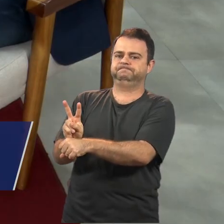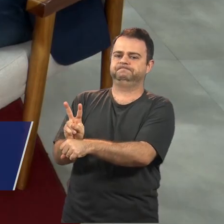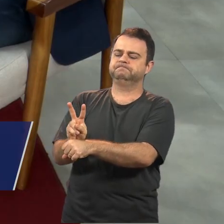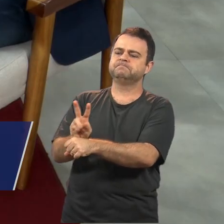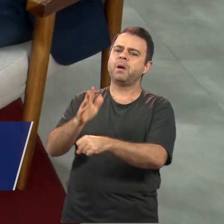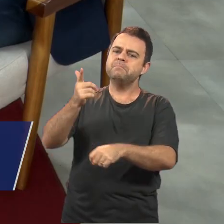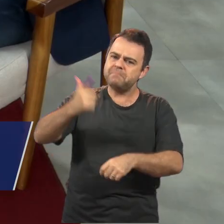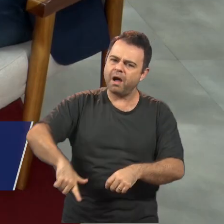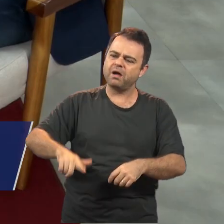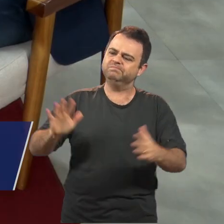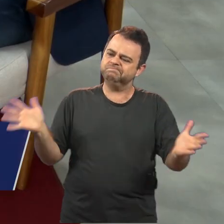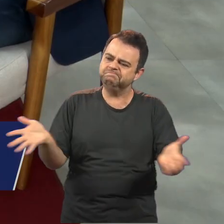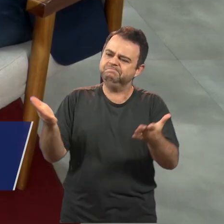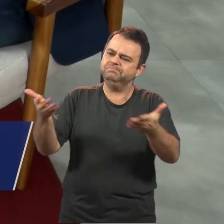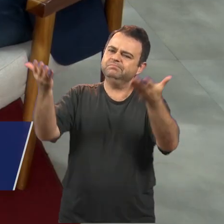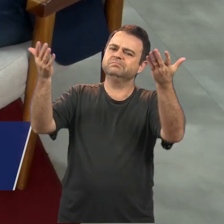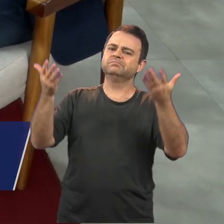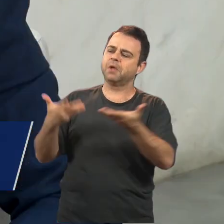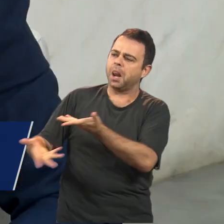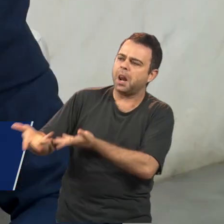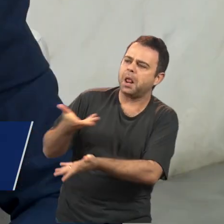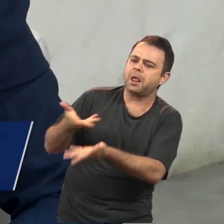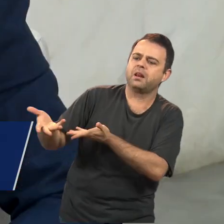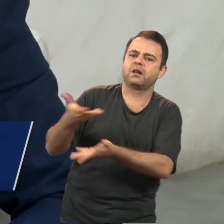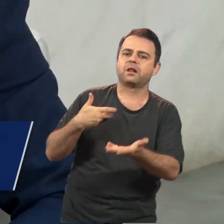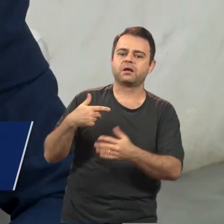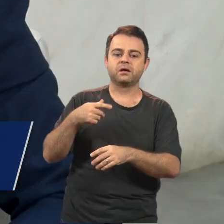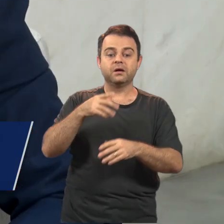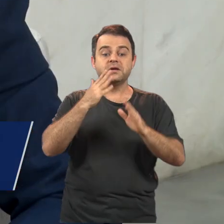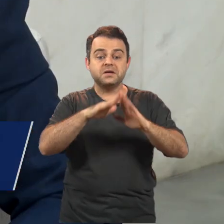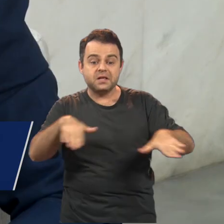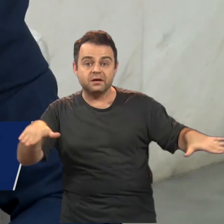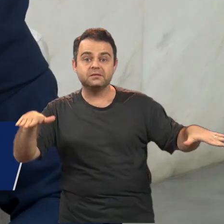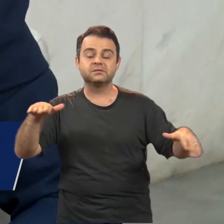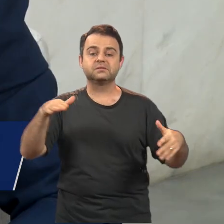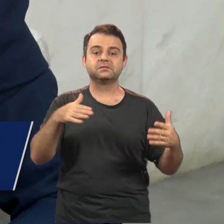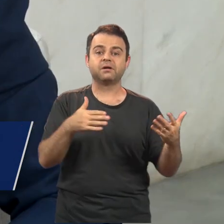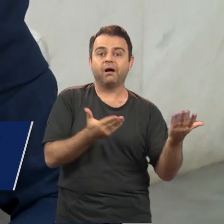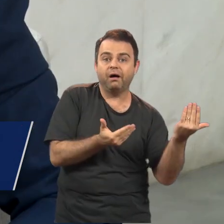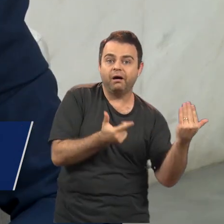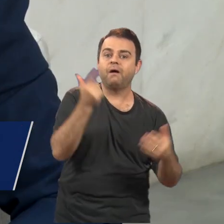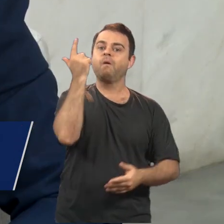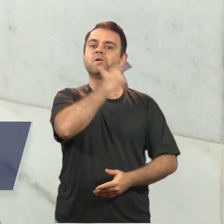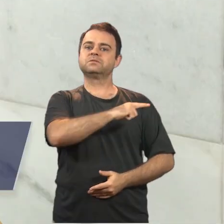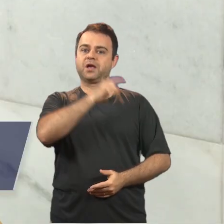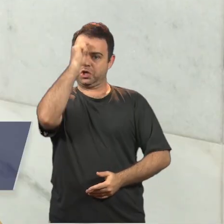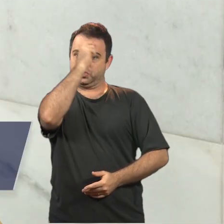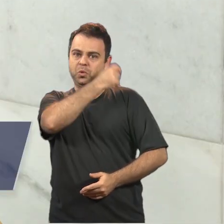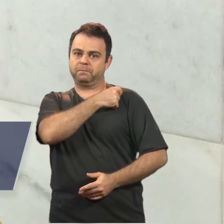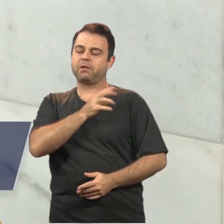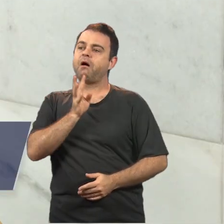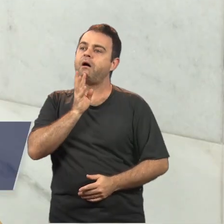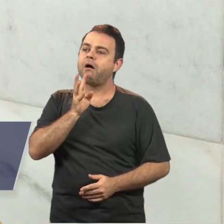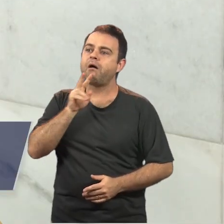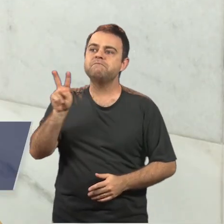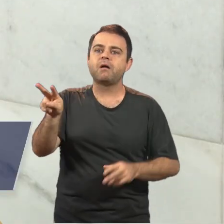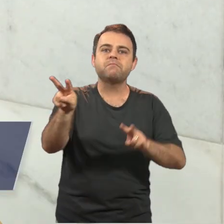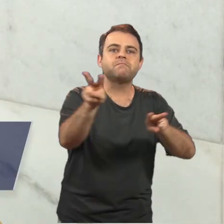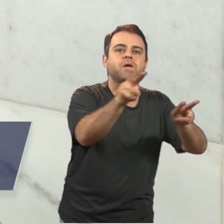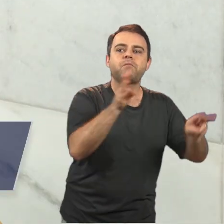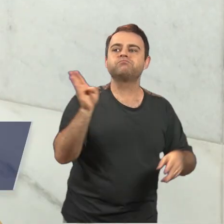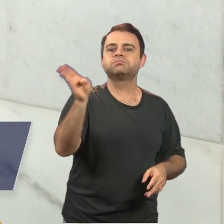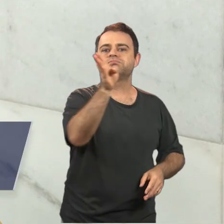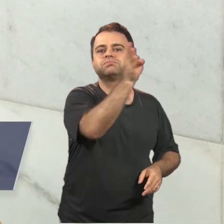essa iniciativa tenha sucesso no meio das nossas crianças e adolescentes riopretenses. São José do Rio Preto é